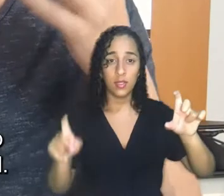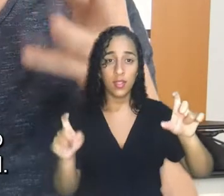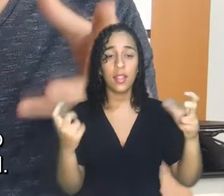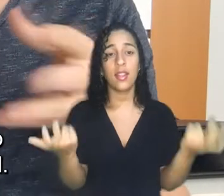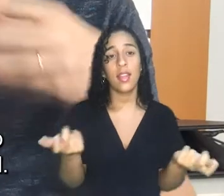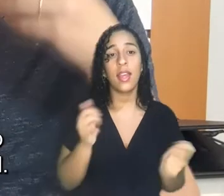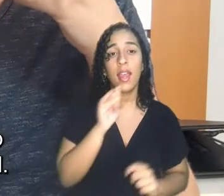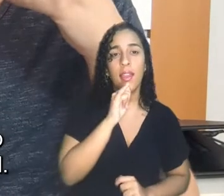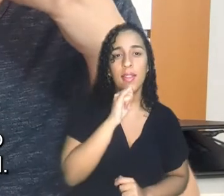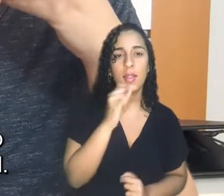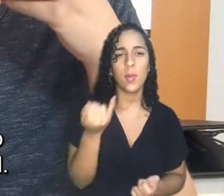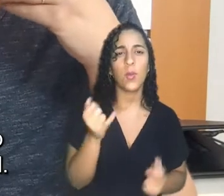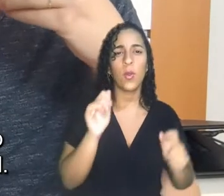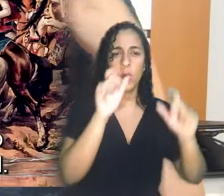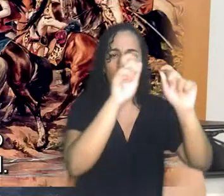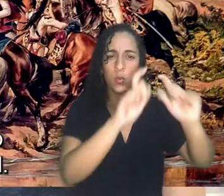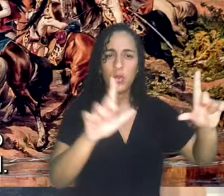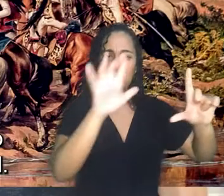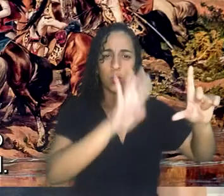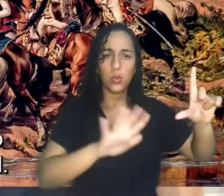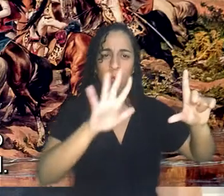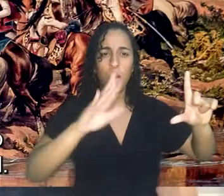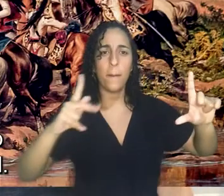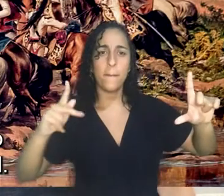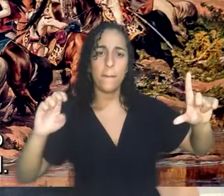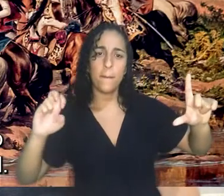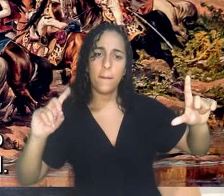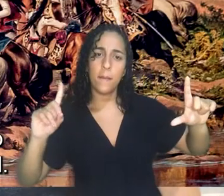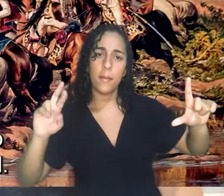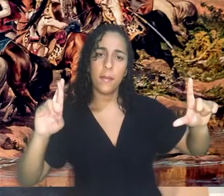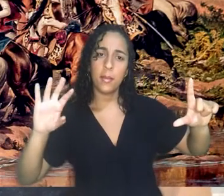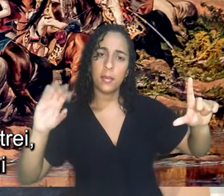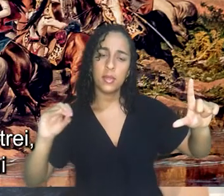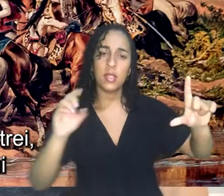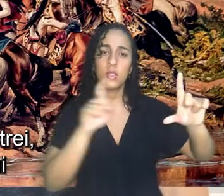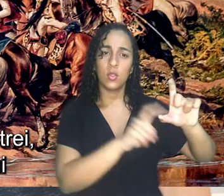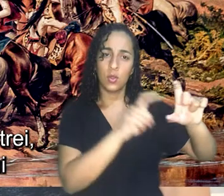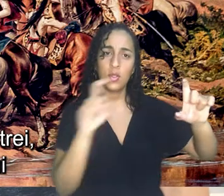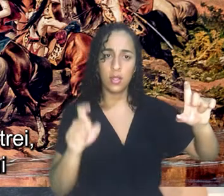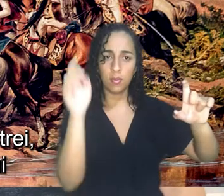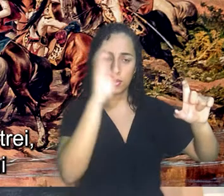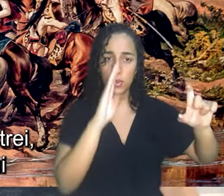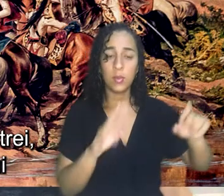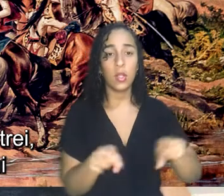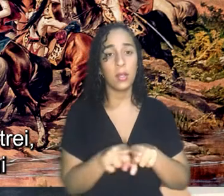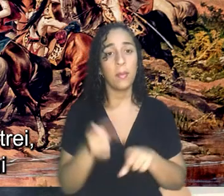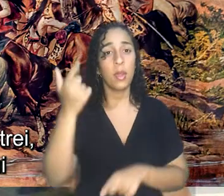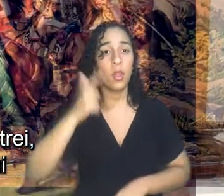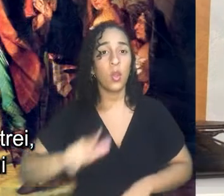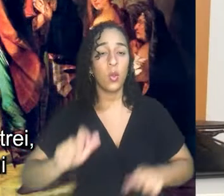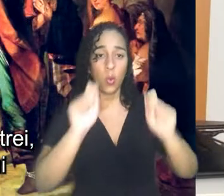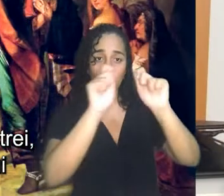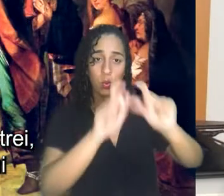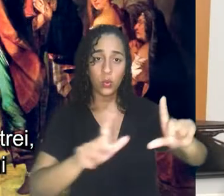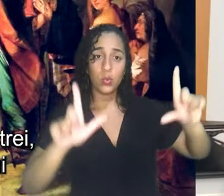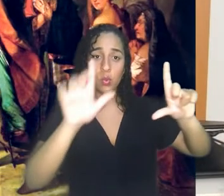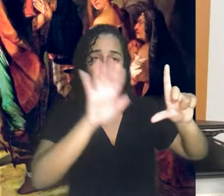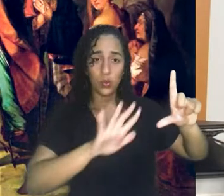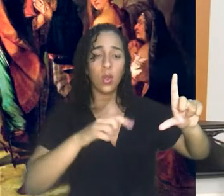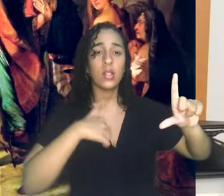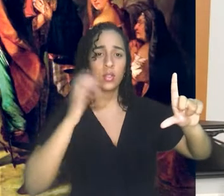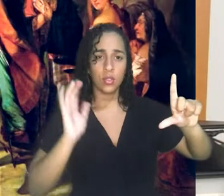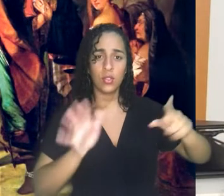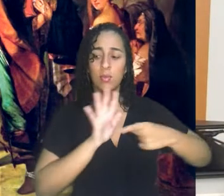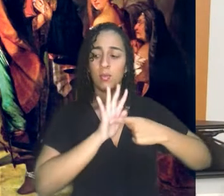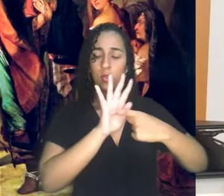Independência como aquele quadro típico do Pedro Américo né da Independência do Brasil ou então o outro quadro que eu já mostrei aqui também vai tá